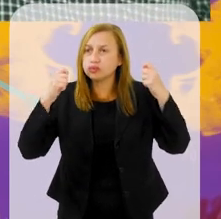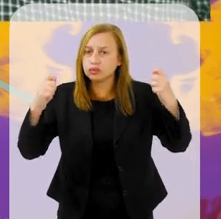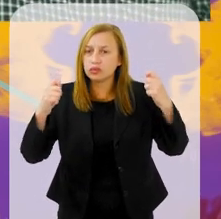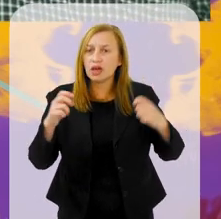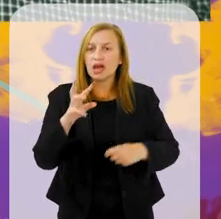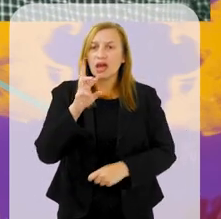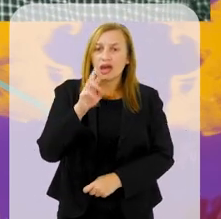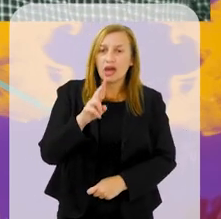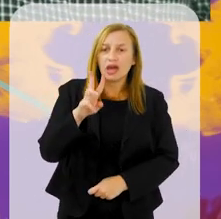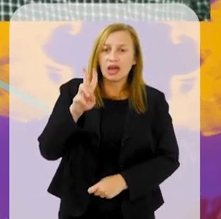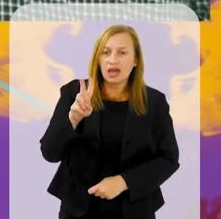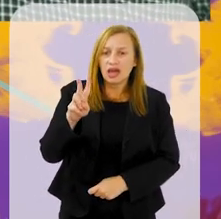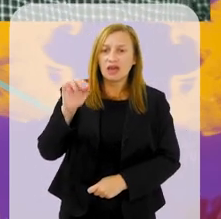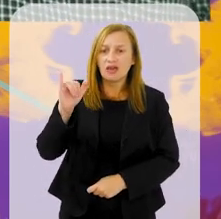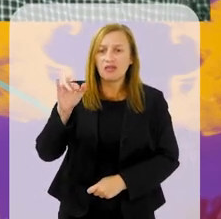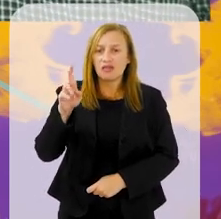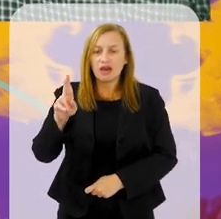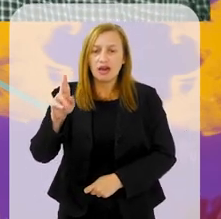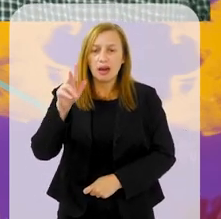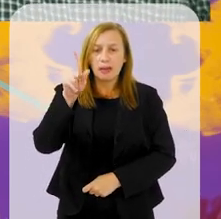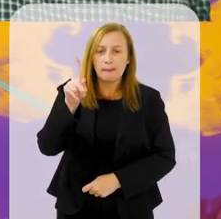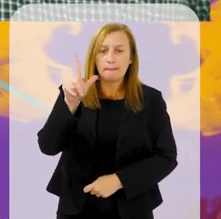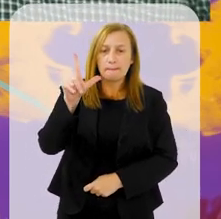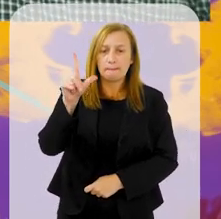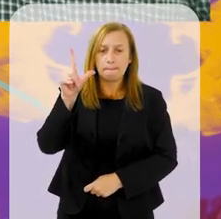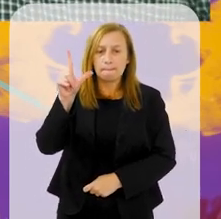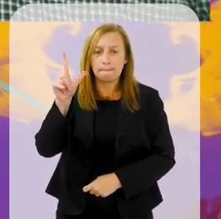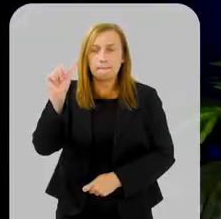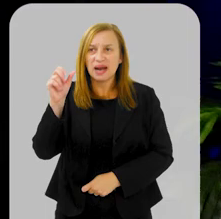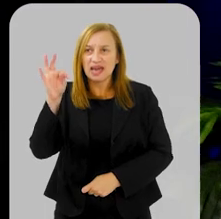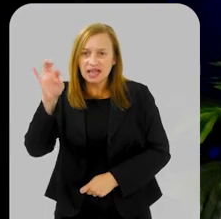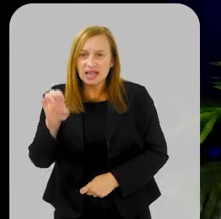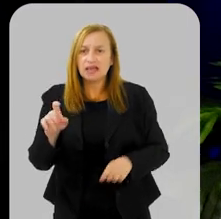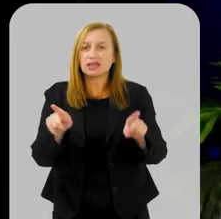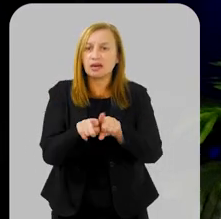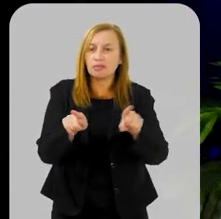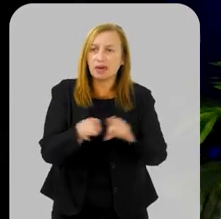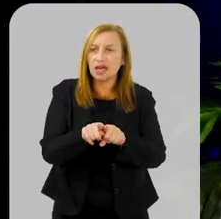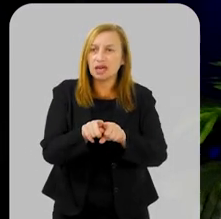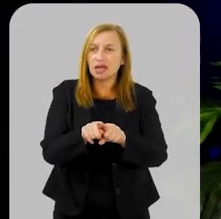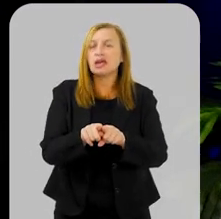também radicais, do River, do Boca, etc, etc. Né? Bom, essa é